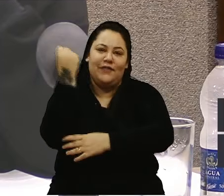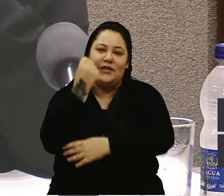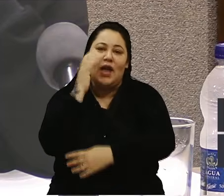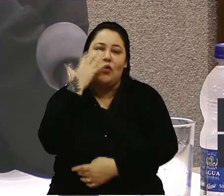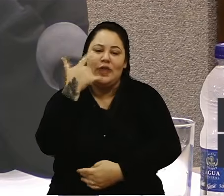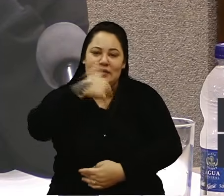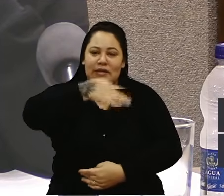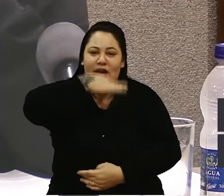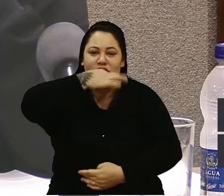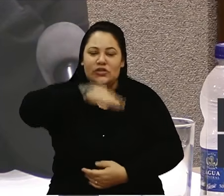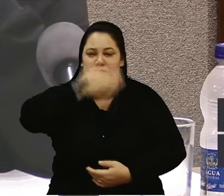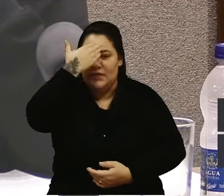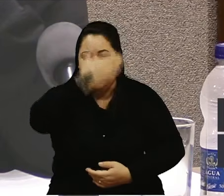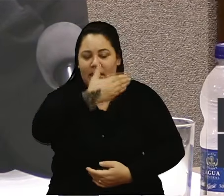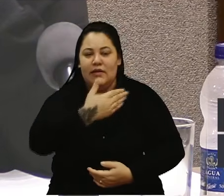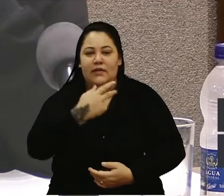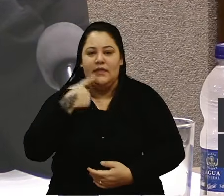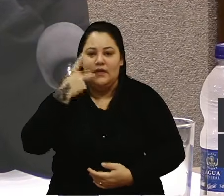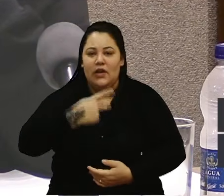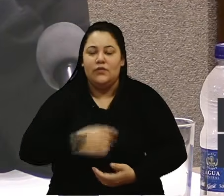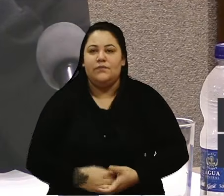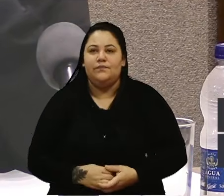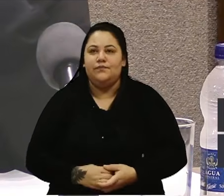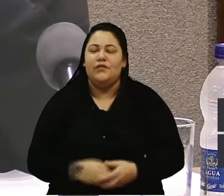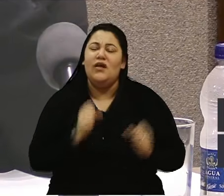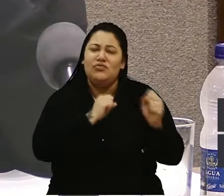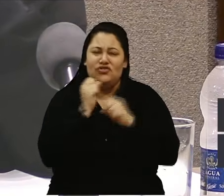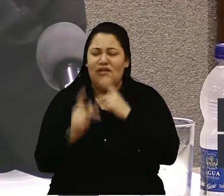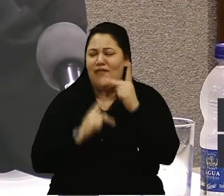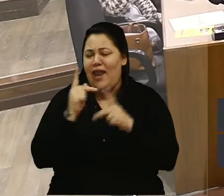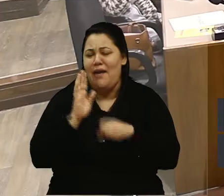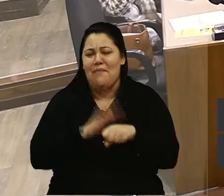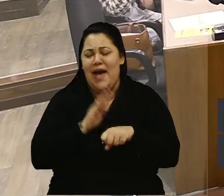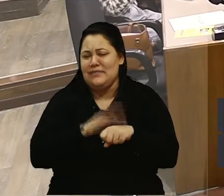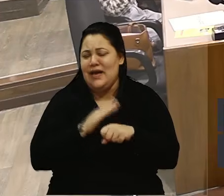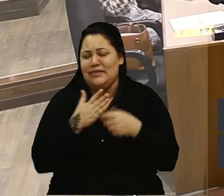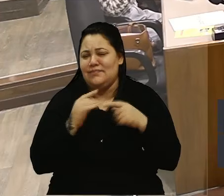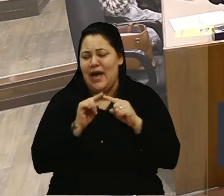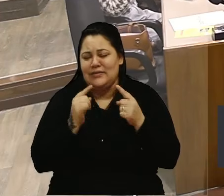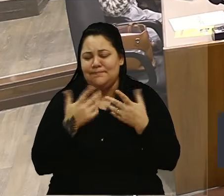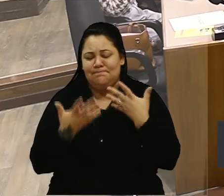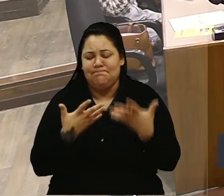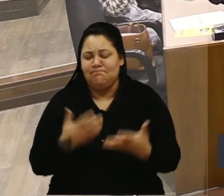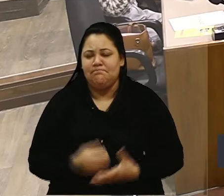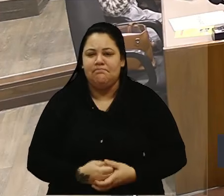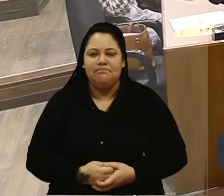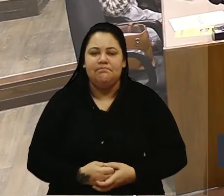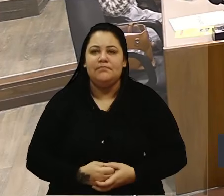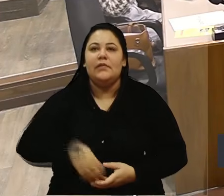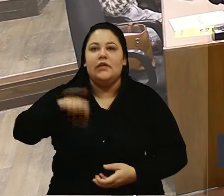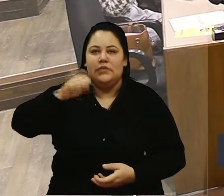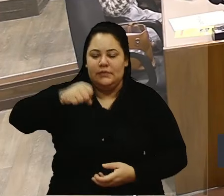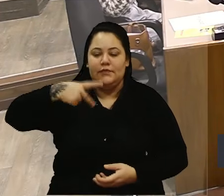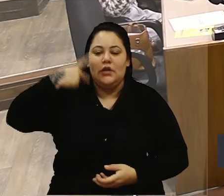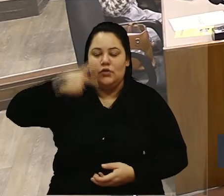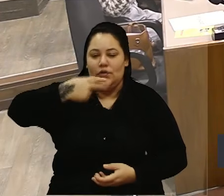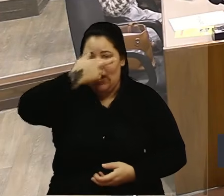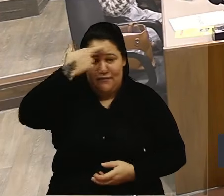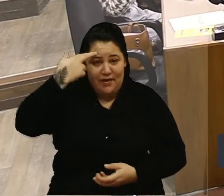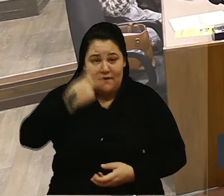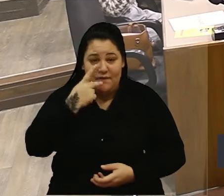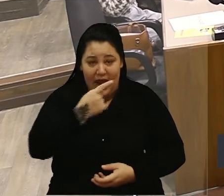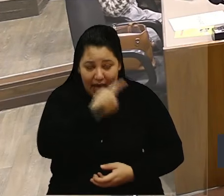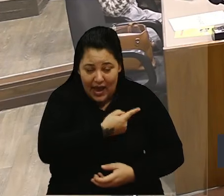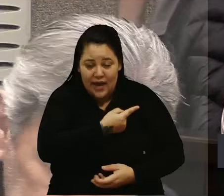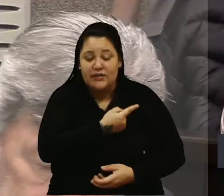Obrigado, vereador. Poderia falar mais coisas, mas você Para concluir, vereador Rafael. Brevemente, vereador Rafael, lhe parabenizar pela propriedade do assunto, como